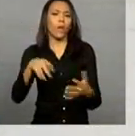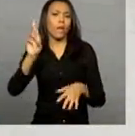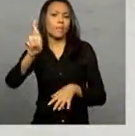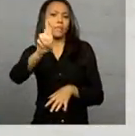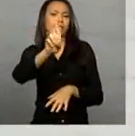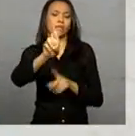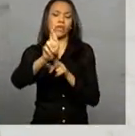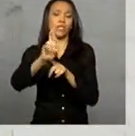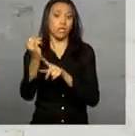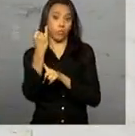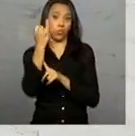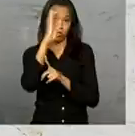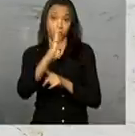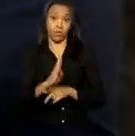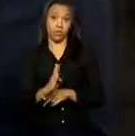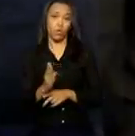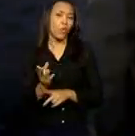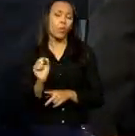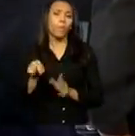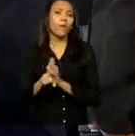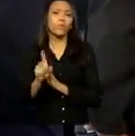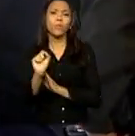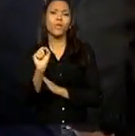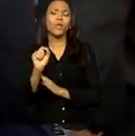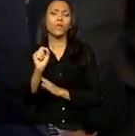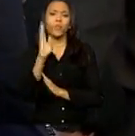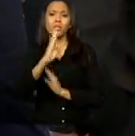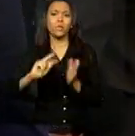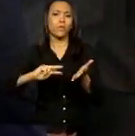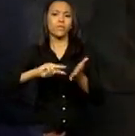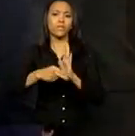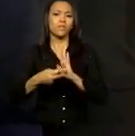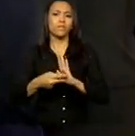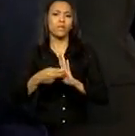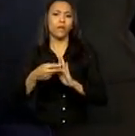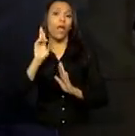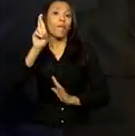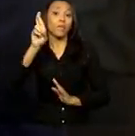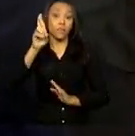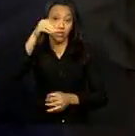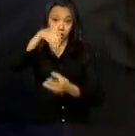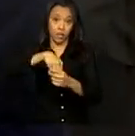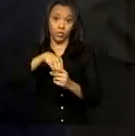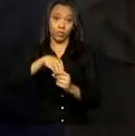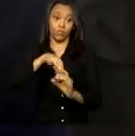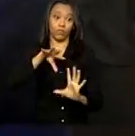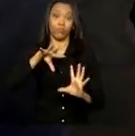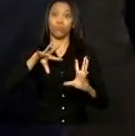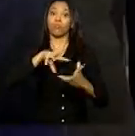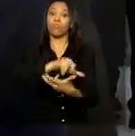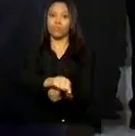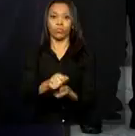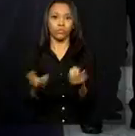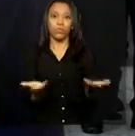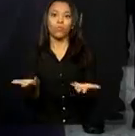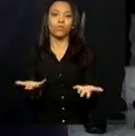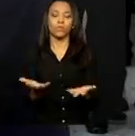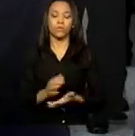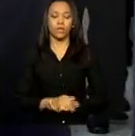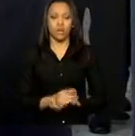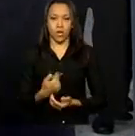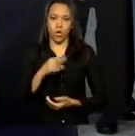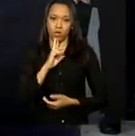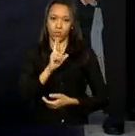a importância do Brasil. O que o Brasil representa no cenário mundial? Que tipo de liderança o país exerce hoje? O Brasil